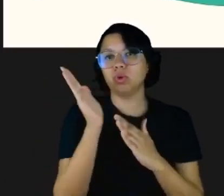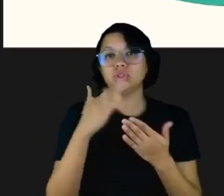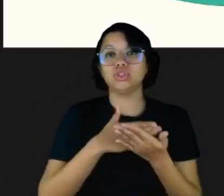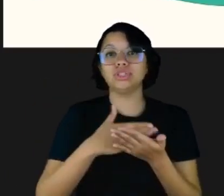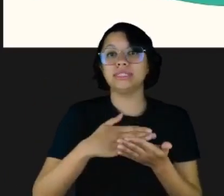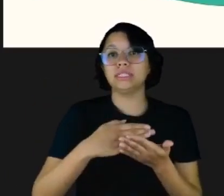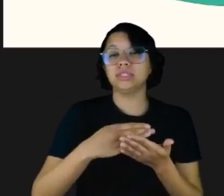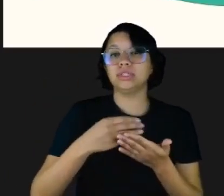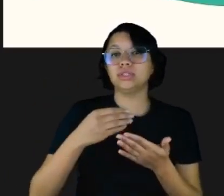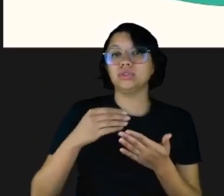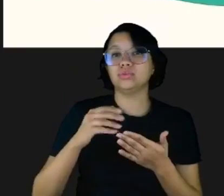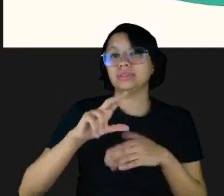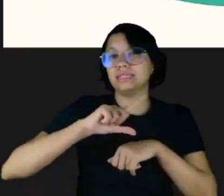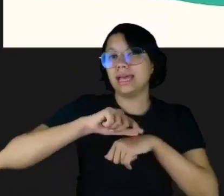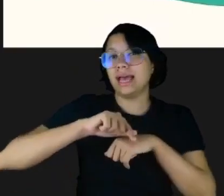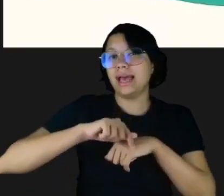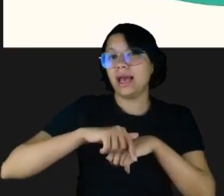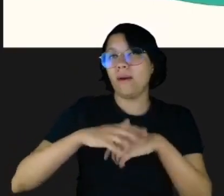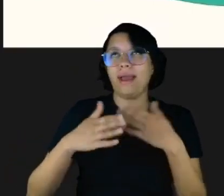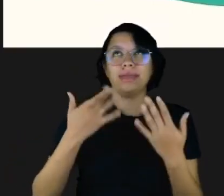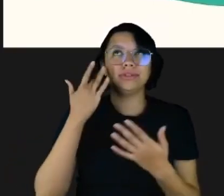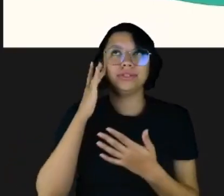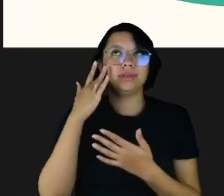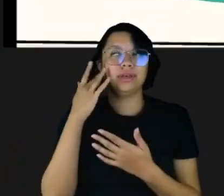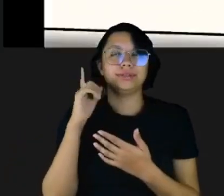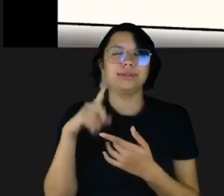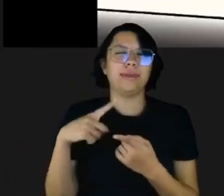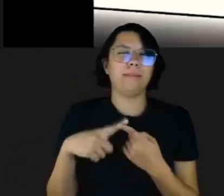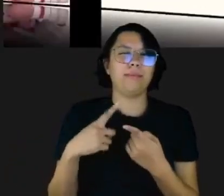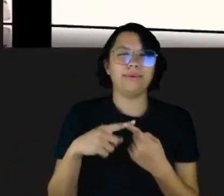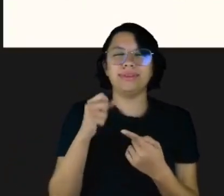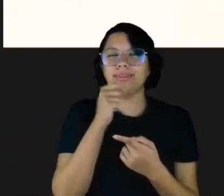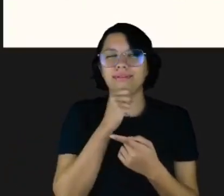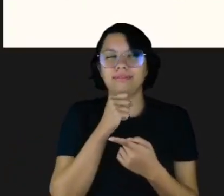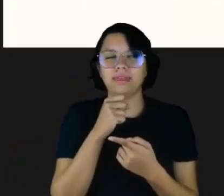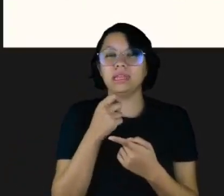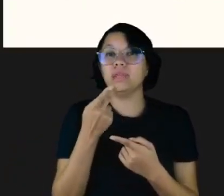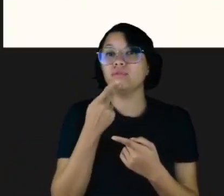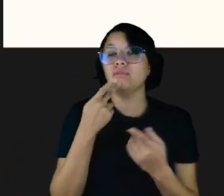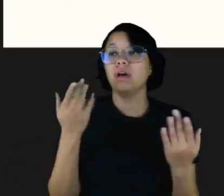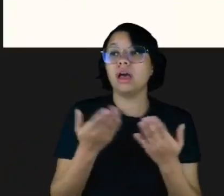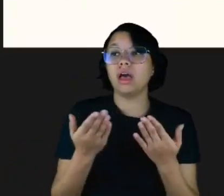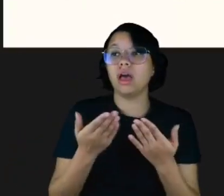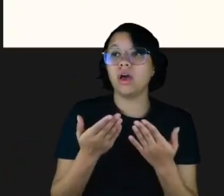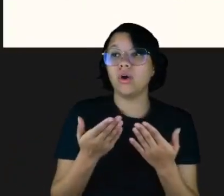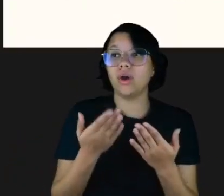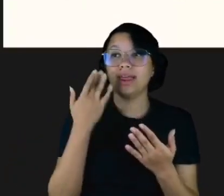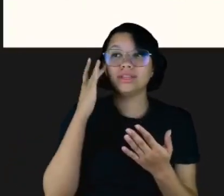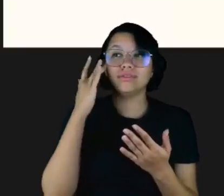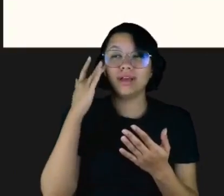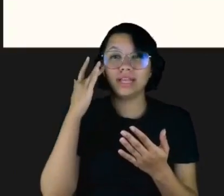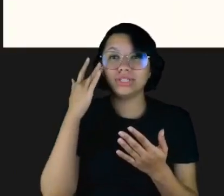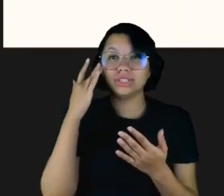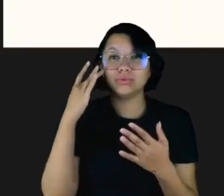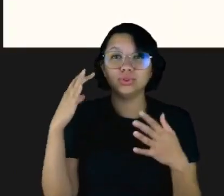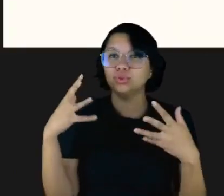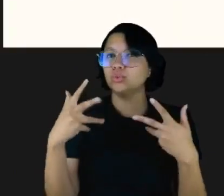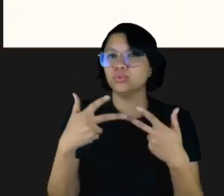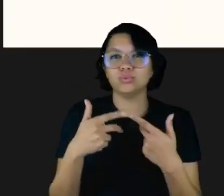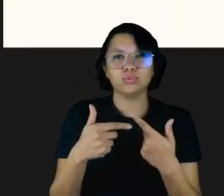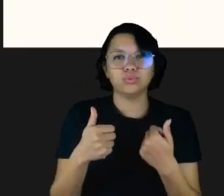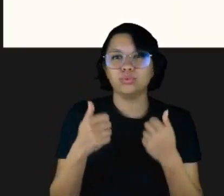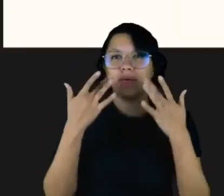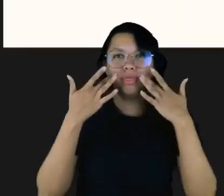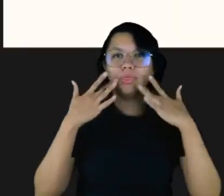gente acha que é porque está velho. Só que, aqui, eu vou falar disso agora. A gente vai achando que tudo é normal